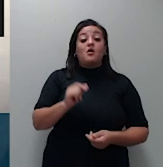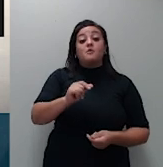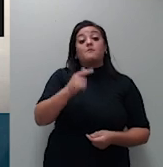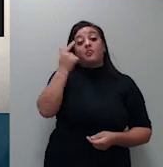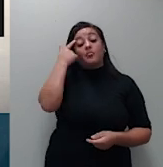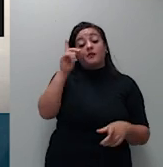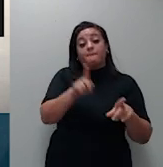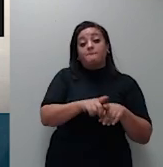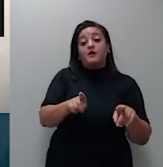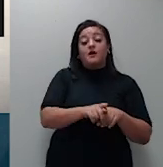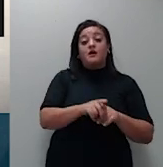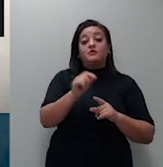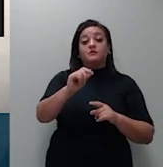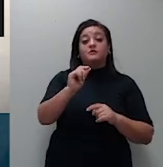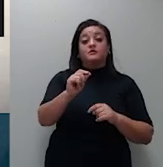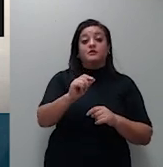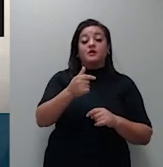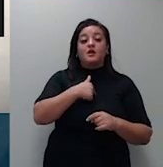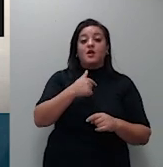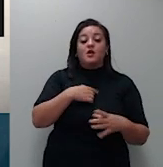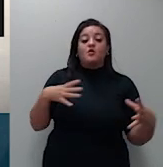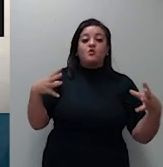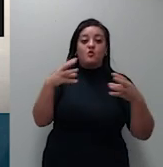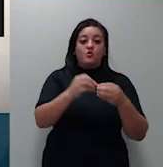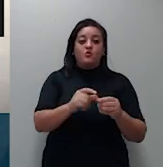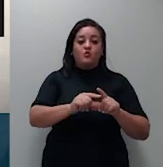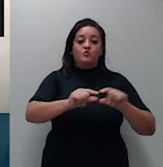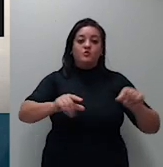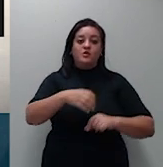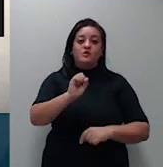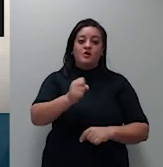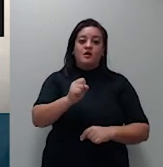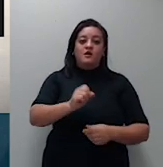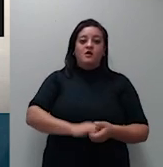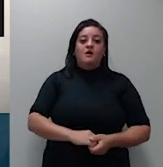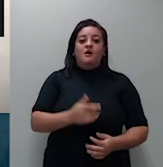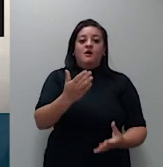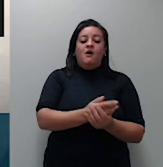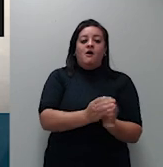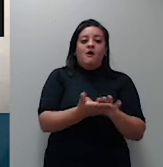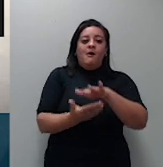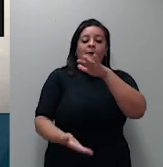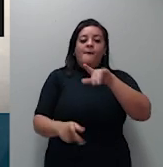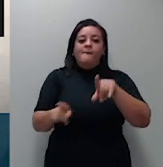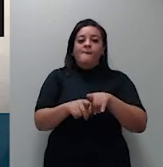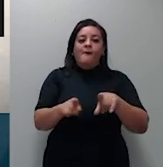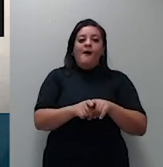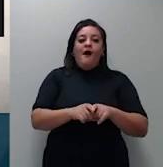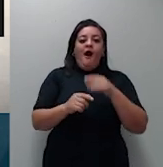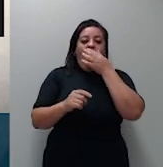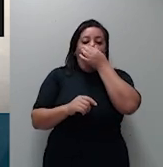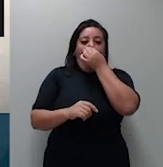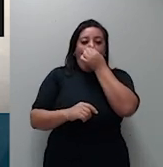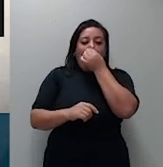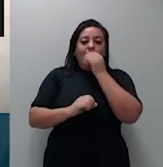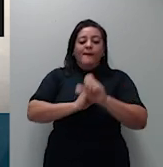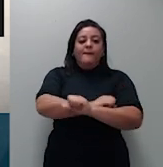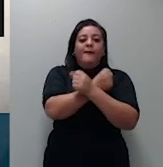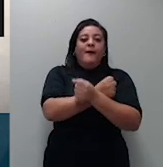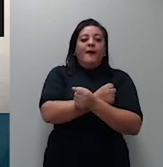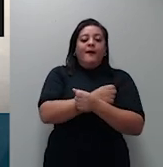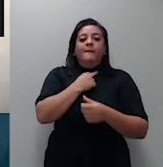aqui vou para a conclusão do IP no caso dos Autos o recorrente defende a impossibilidade de